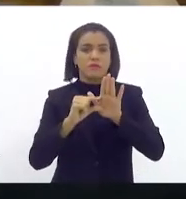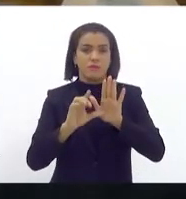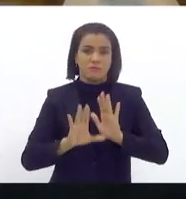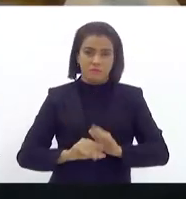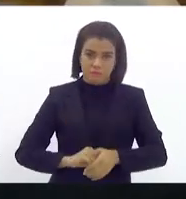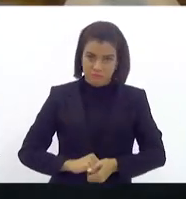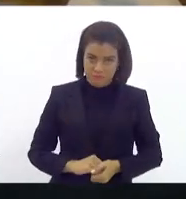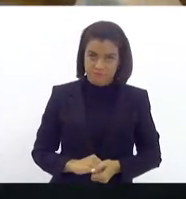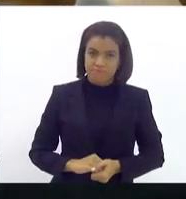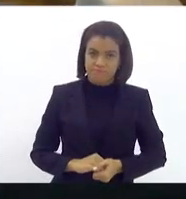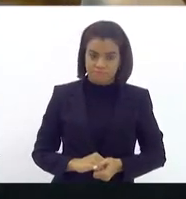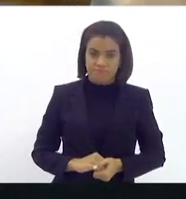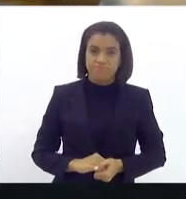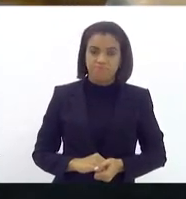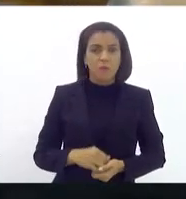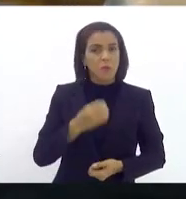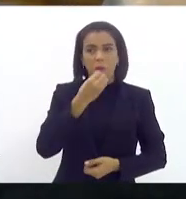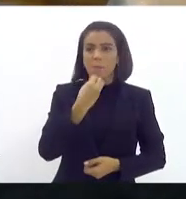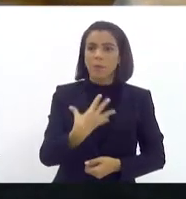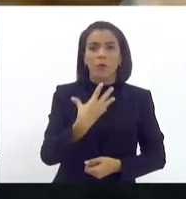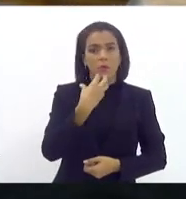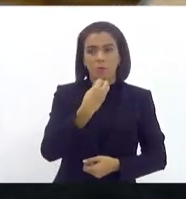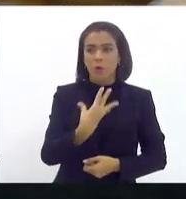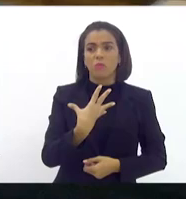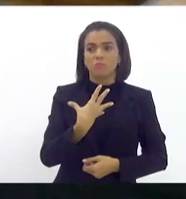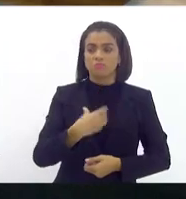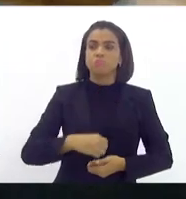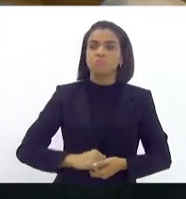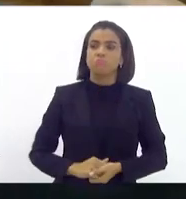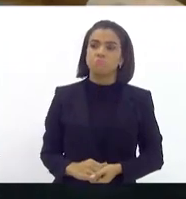ser. Muito bom. Fica bem assim.